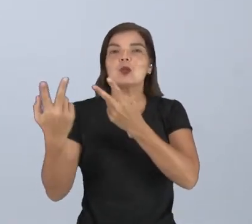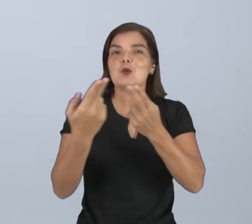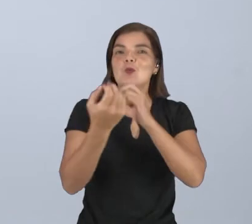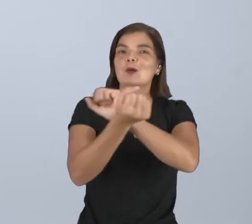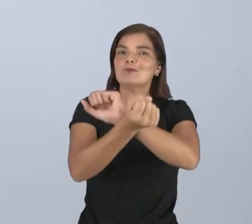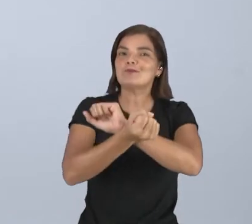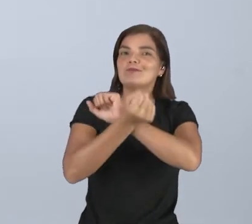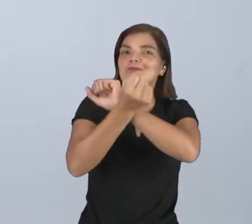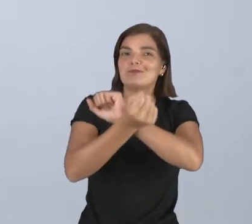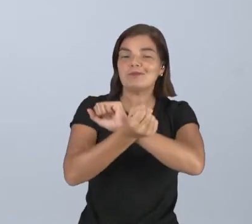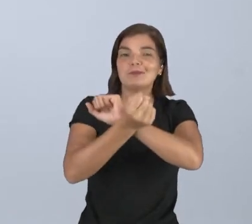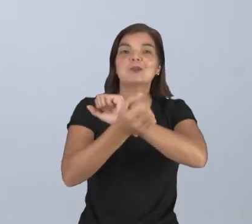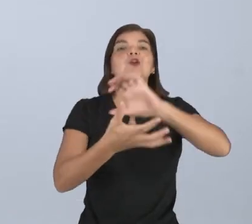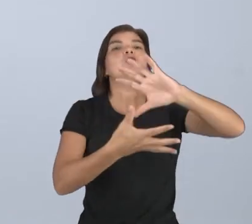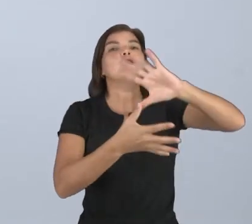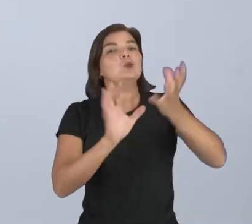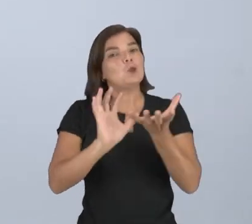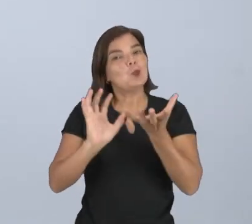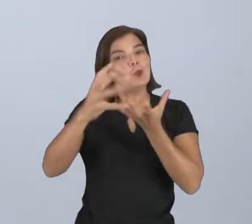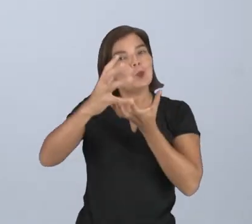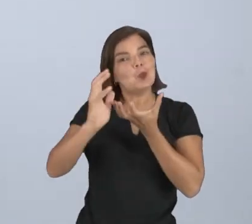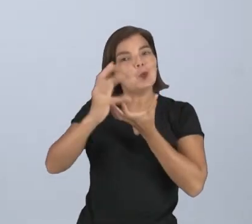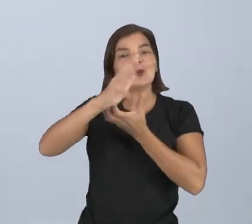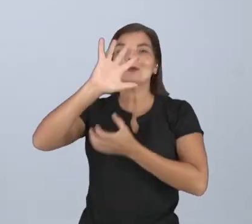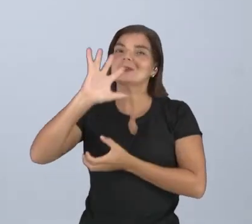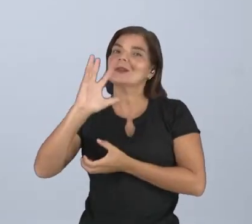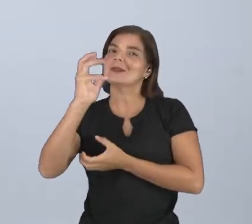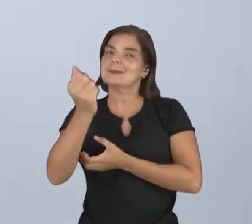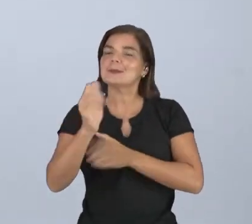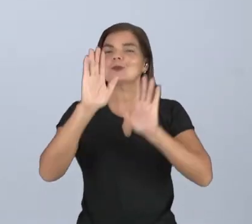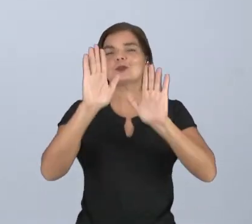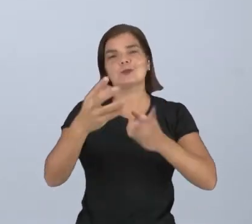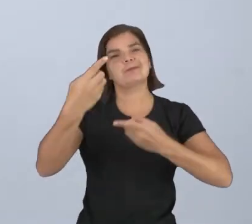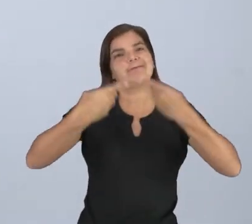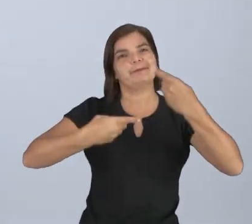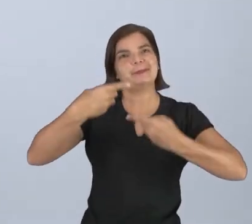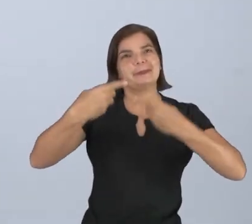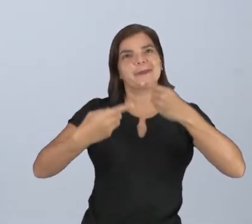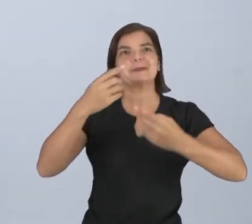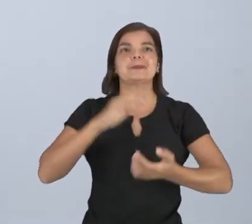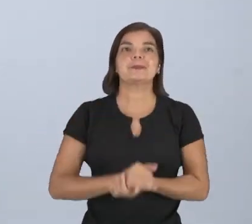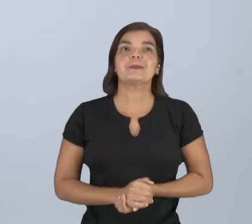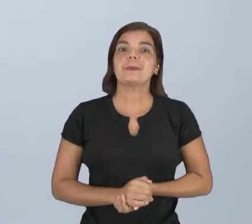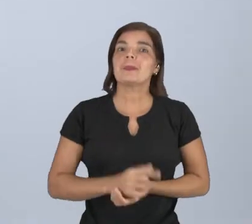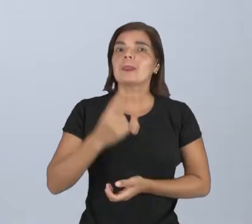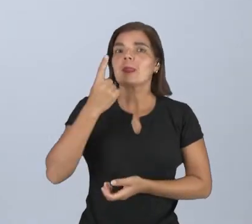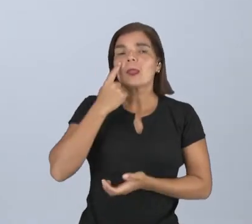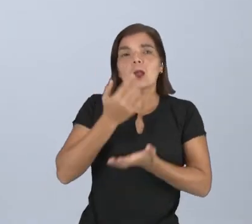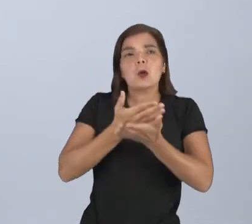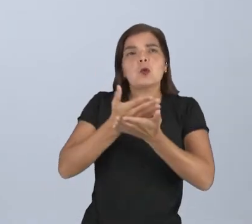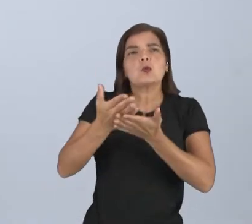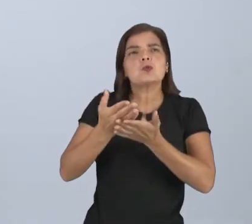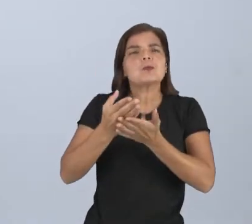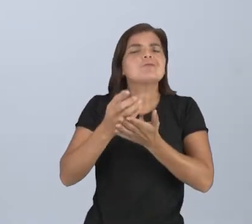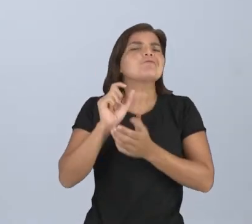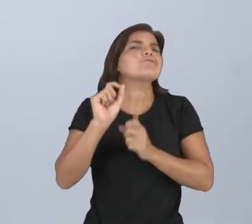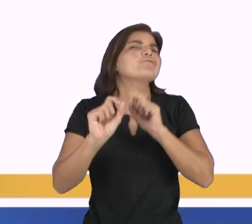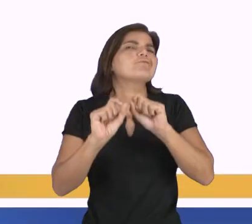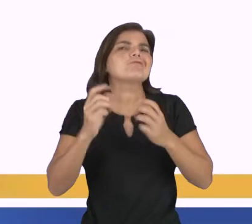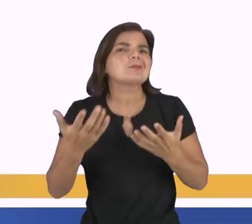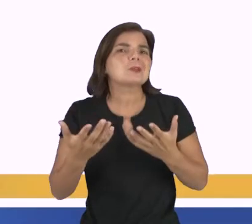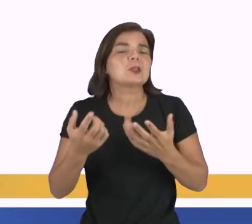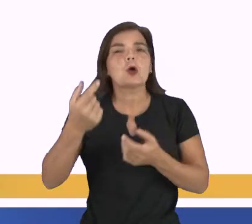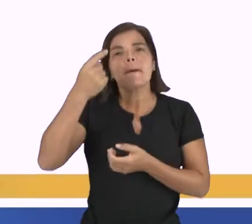escravidão no continente africano também, que a gente já discutiu sobre isso, tá, pessoal? E aí a gente vai começar a ver um pouco sobre